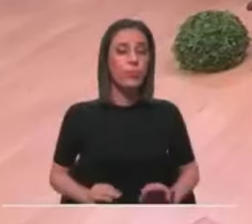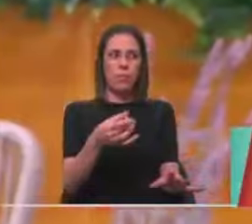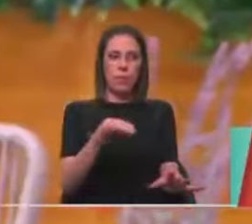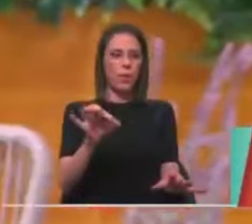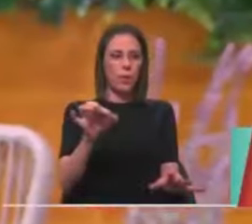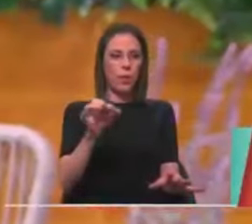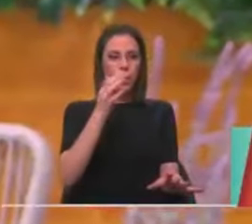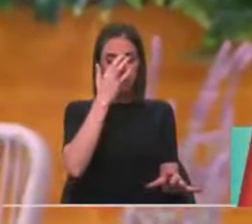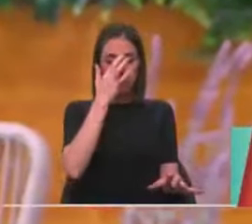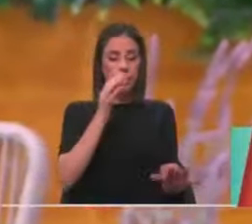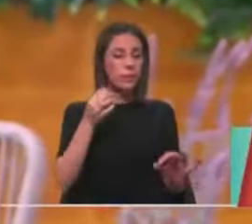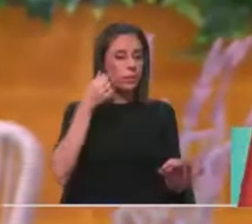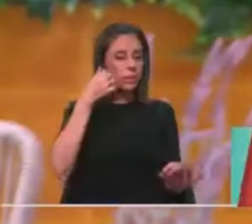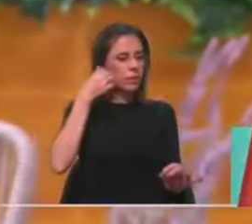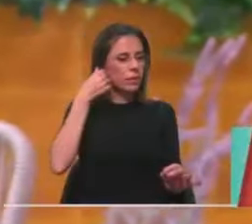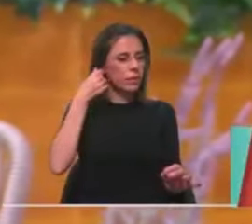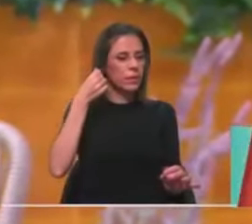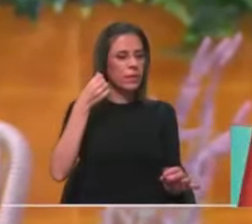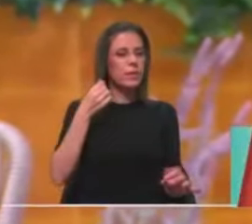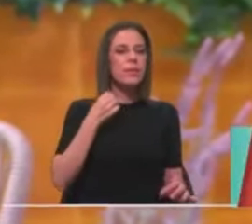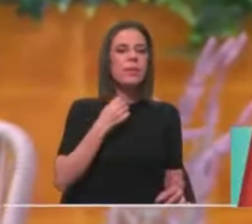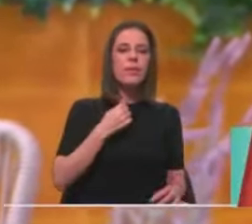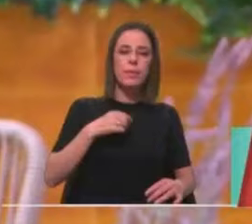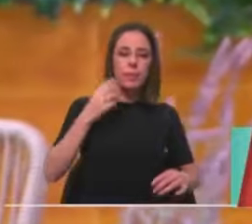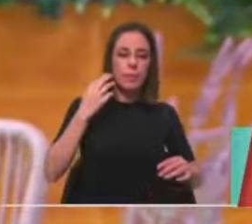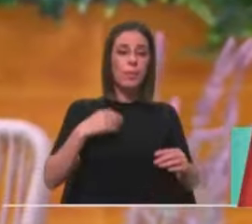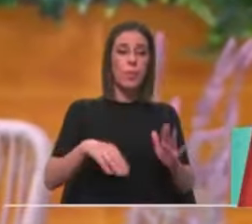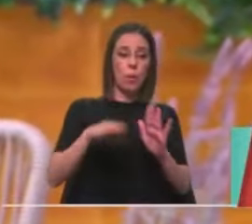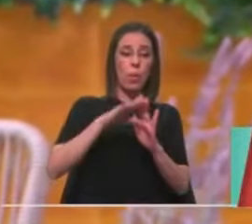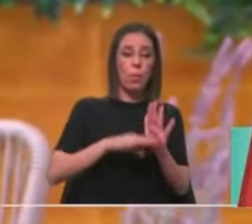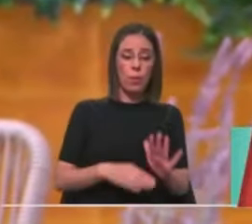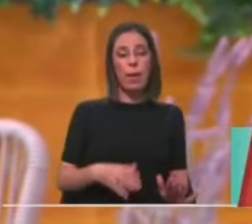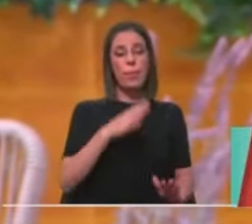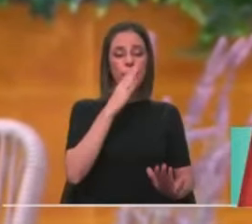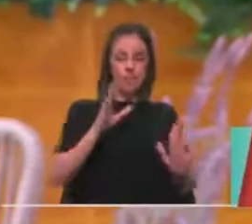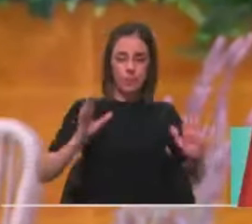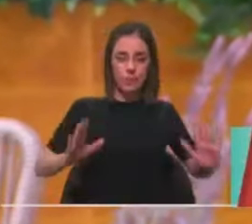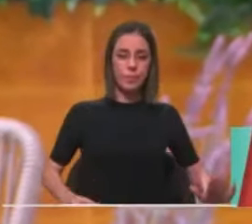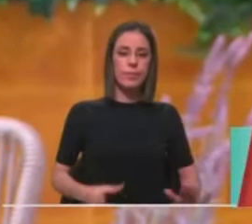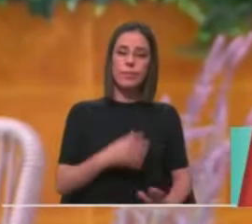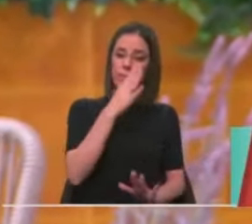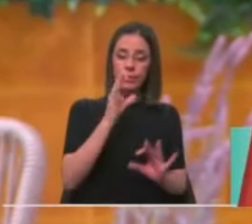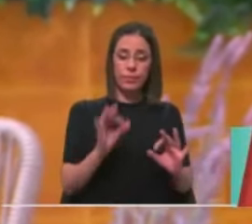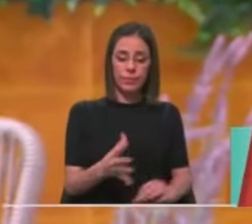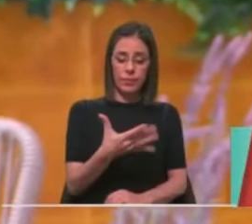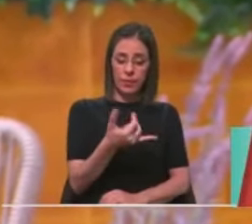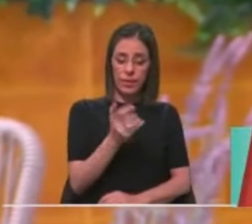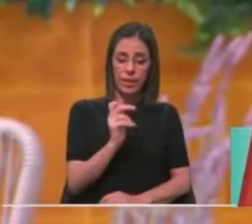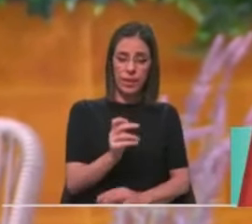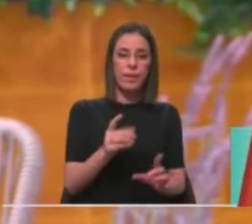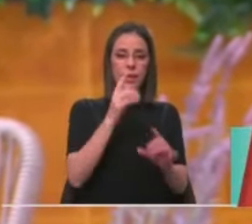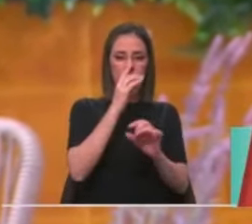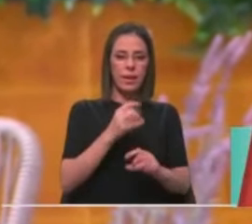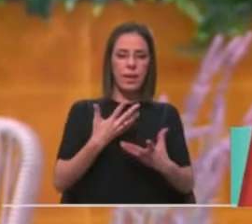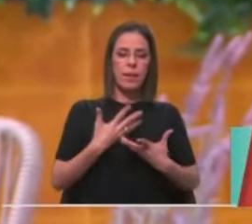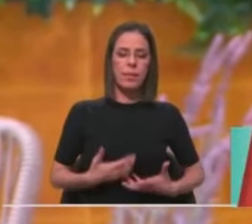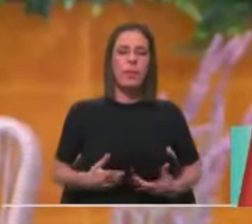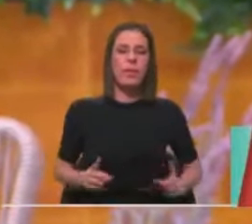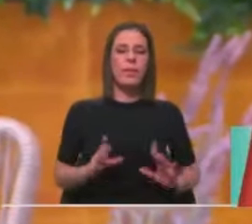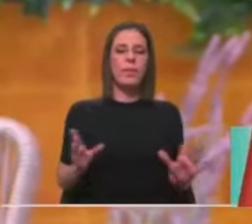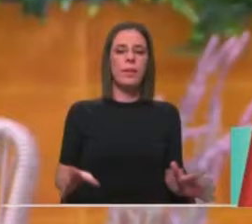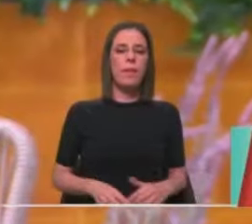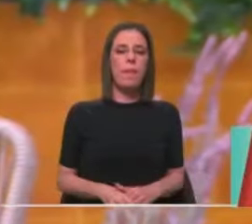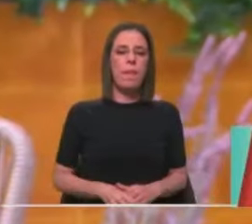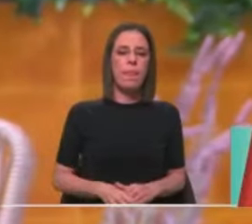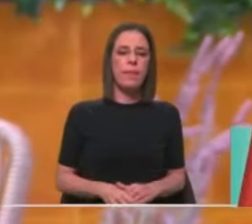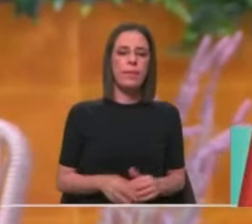assim. E era um programa que realmente... Também vos vou dizer, posso confessar, 25 anos depois ninguém me leva a mal.